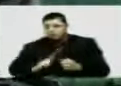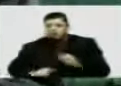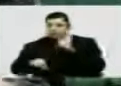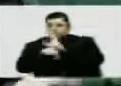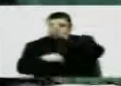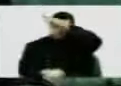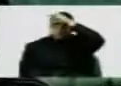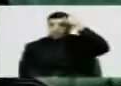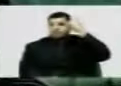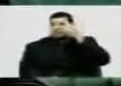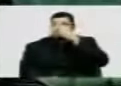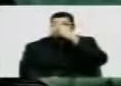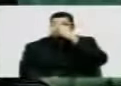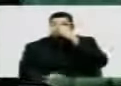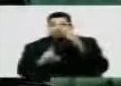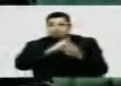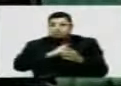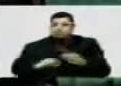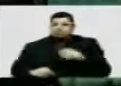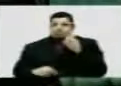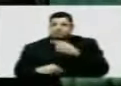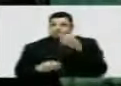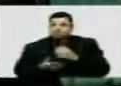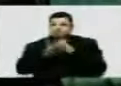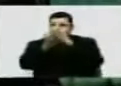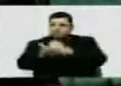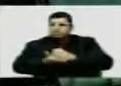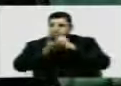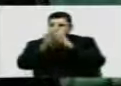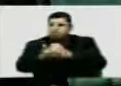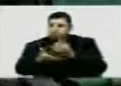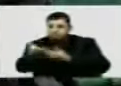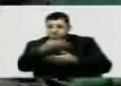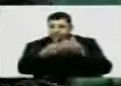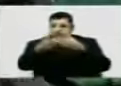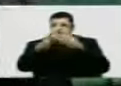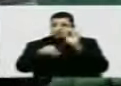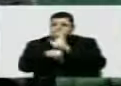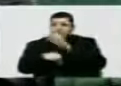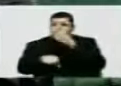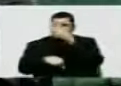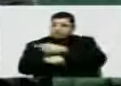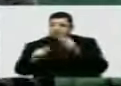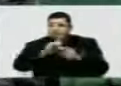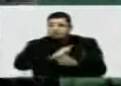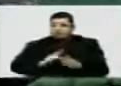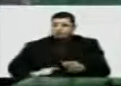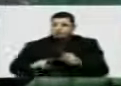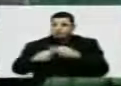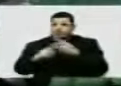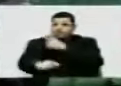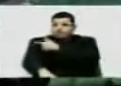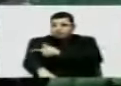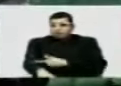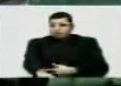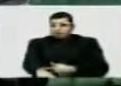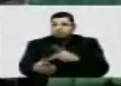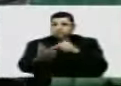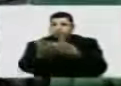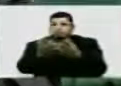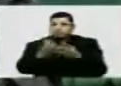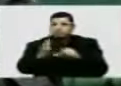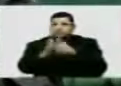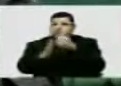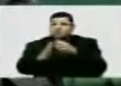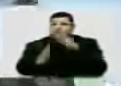o Estado do Amazonas, deputado Marcelo. Nós estamos apoiando uma ação em favor do Estado. Ele é o governador, nós respeitamos o fato de que